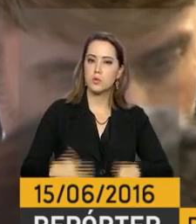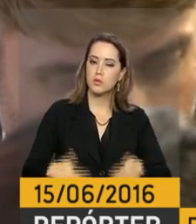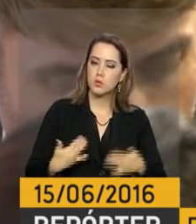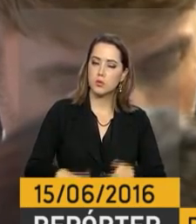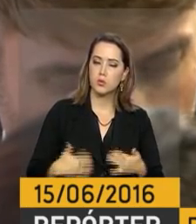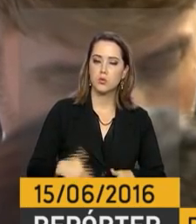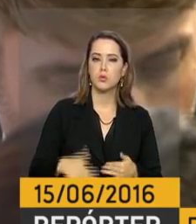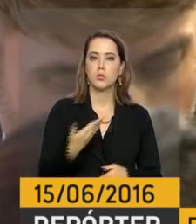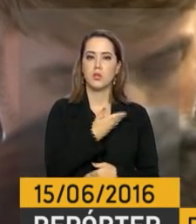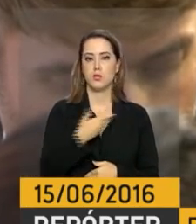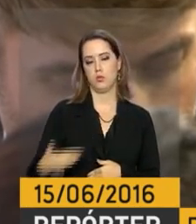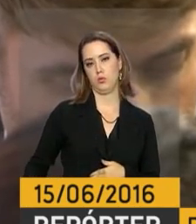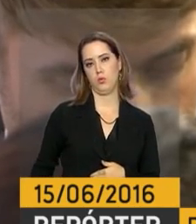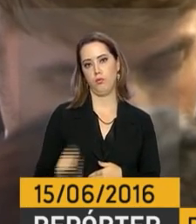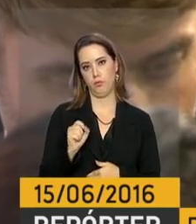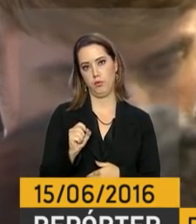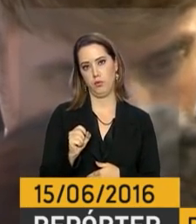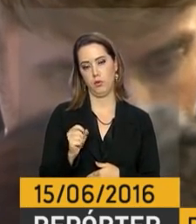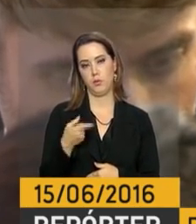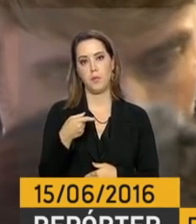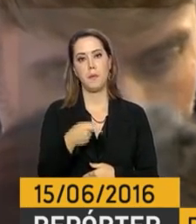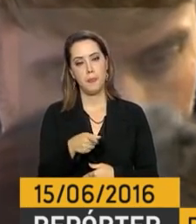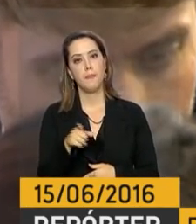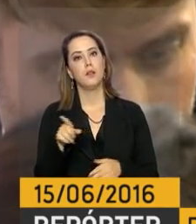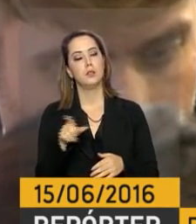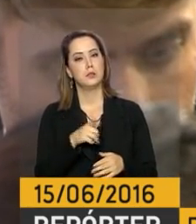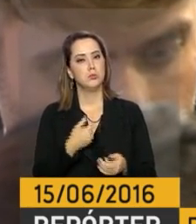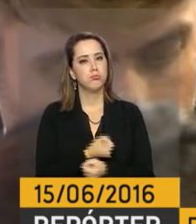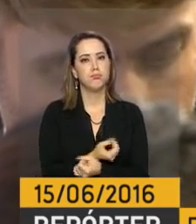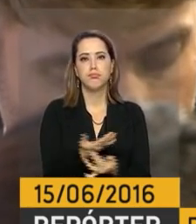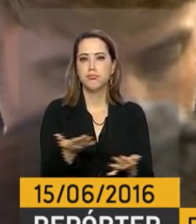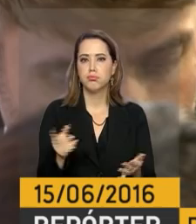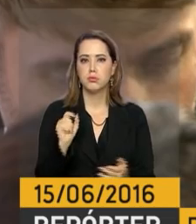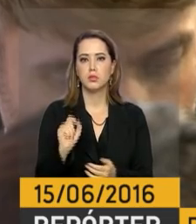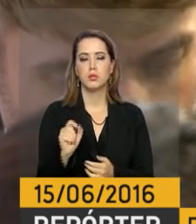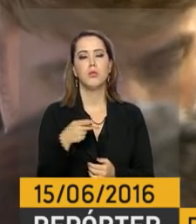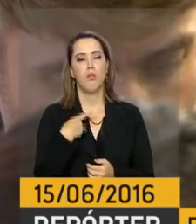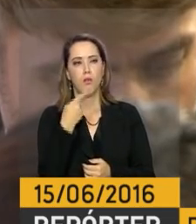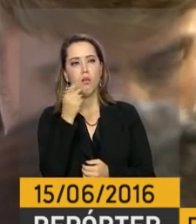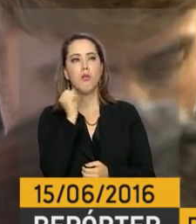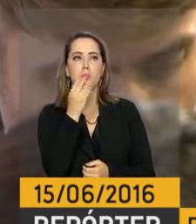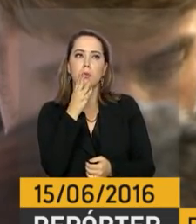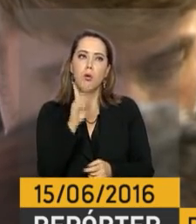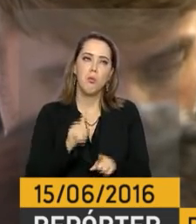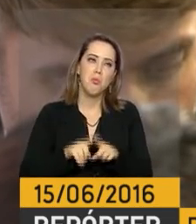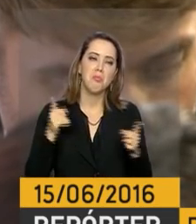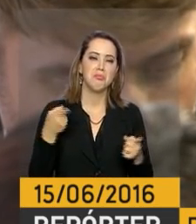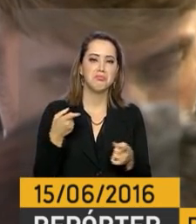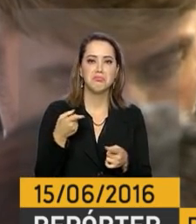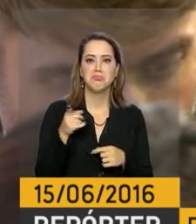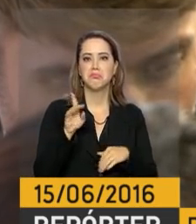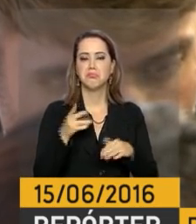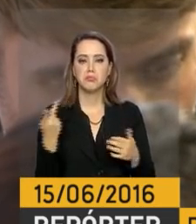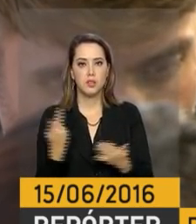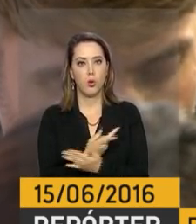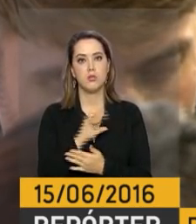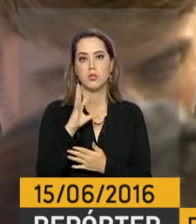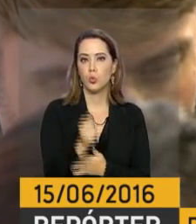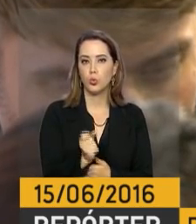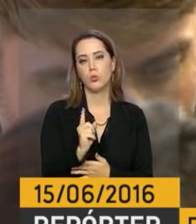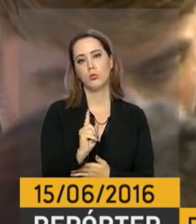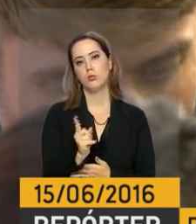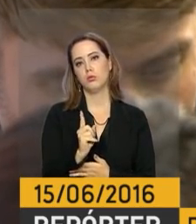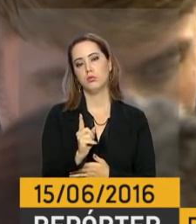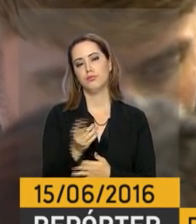mesmo. Eh, e no mercado financeiro, avaliações de que a medida é boa, mas insuficiente para gerar superavit primário no curto